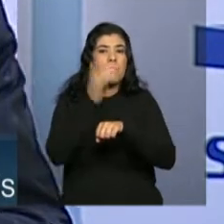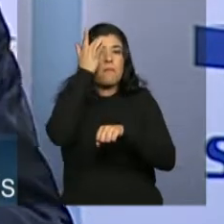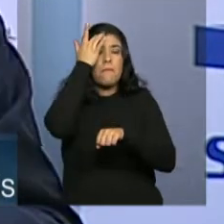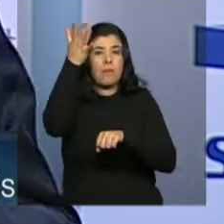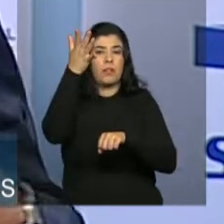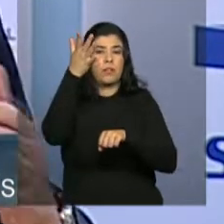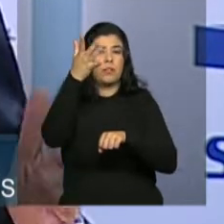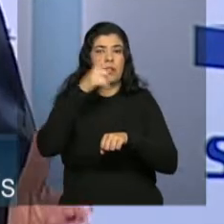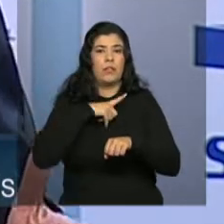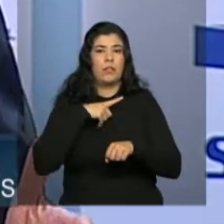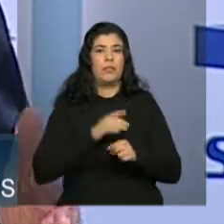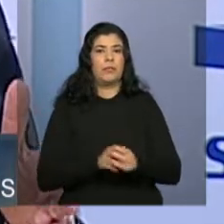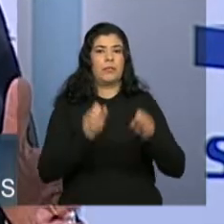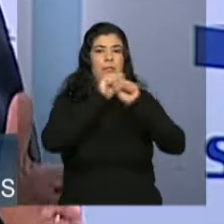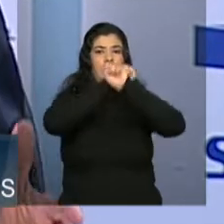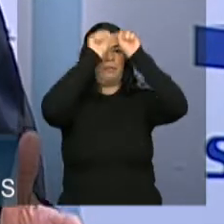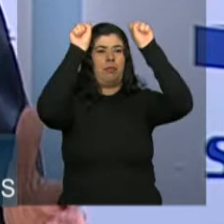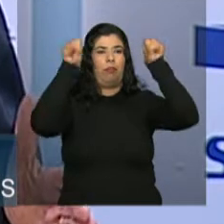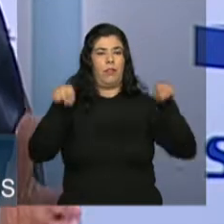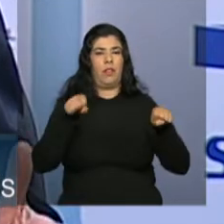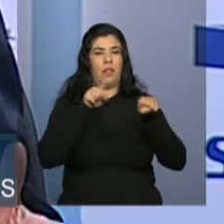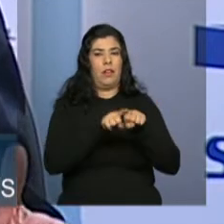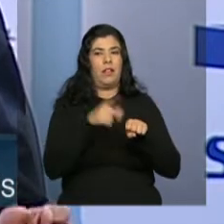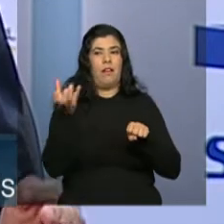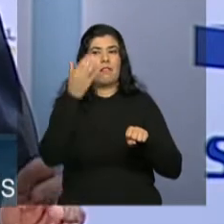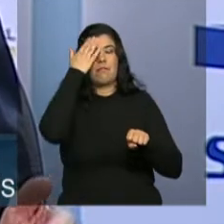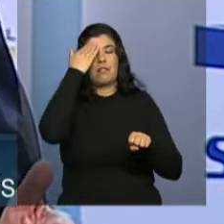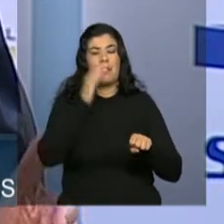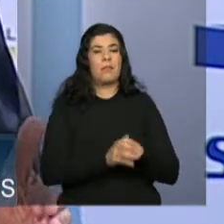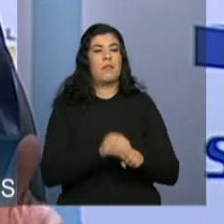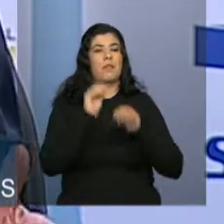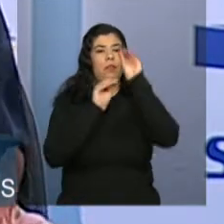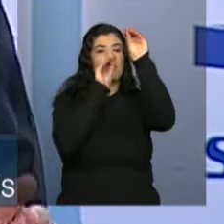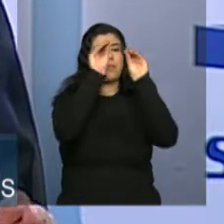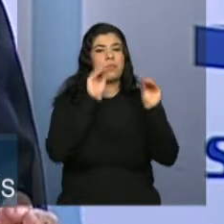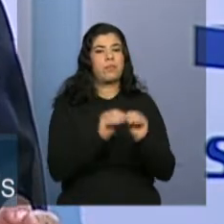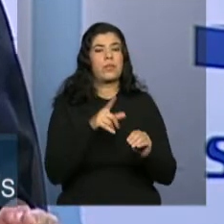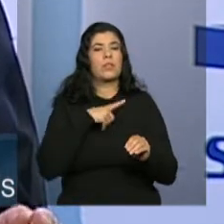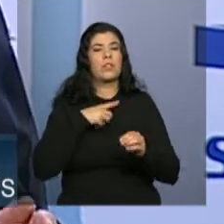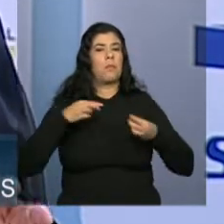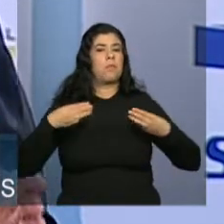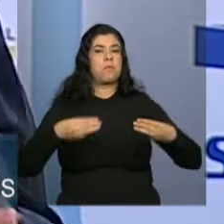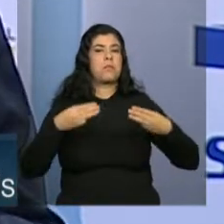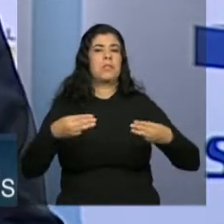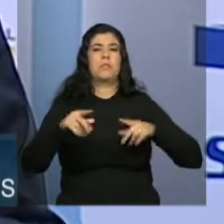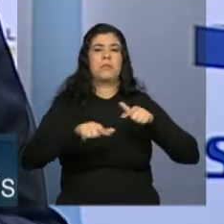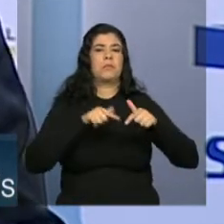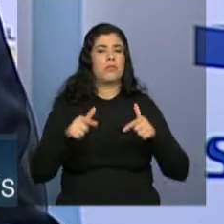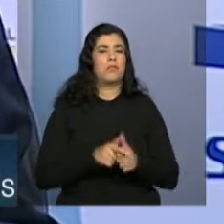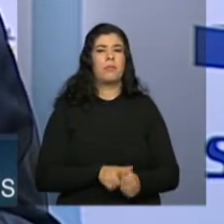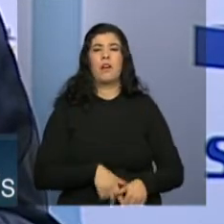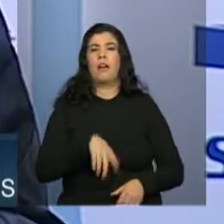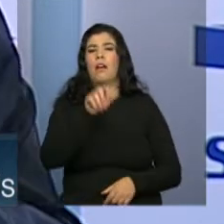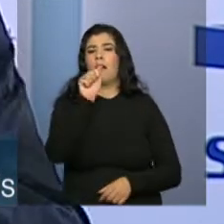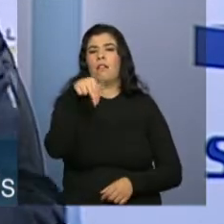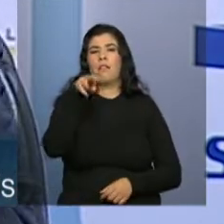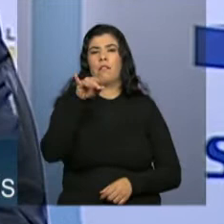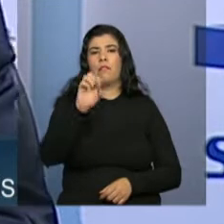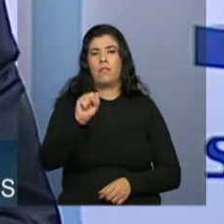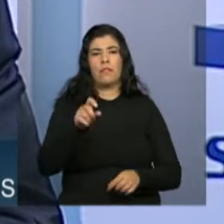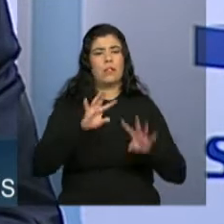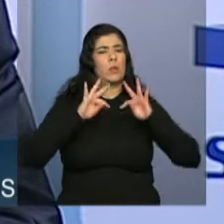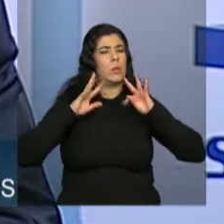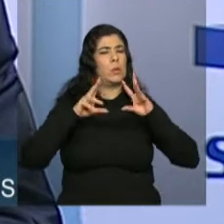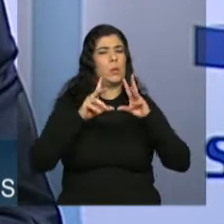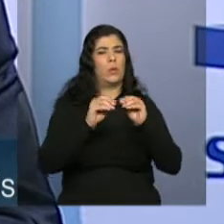né então tanto o banco central IBGE o ipea né a raiva e CAGED do Ministério do Trabalho quer ver todos os bancos de